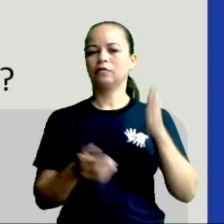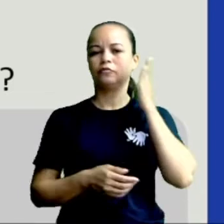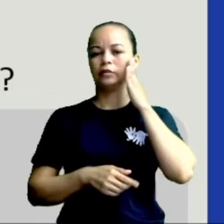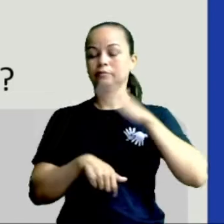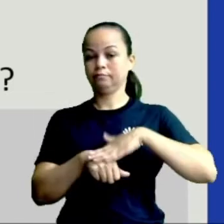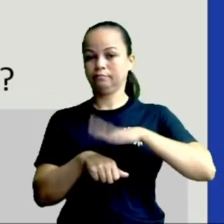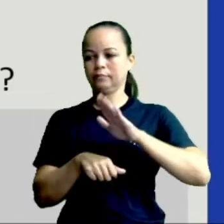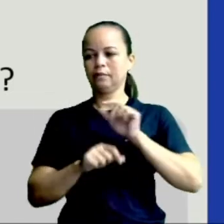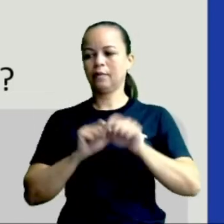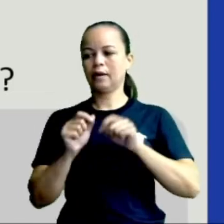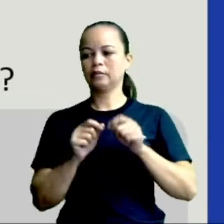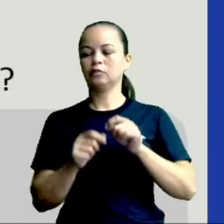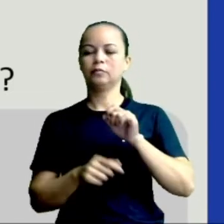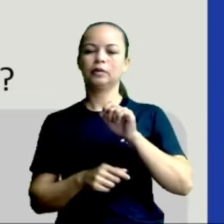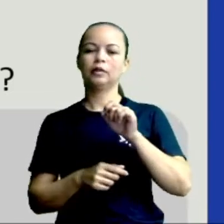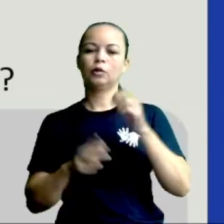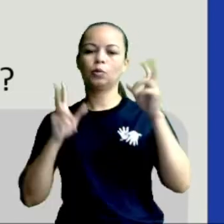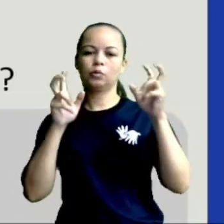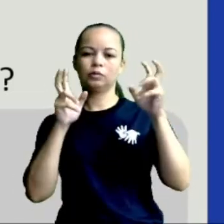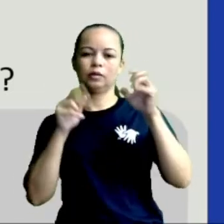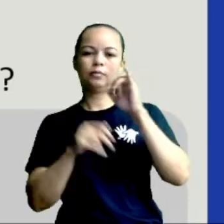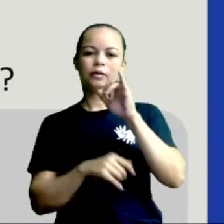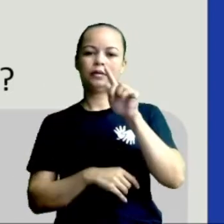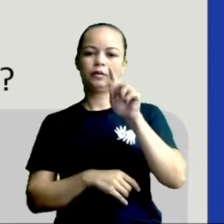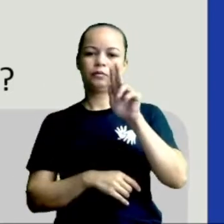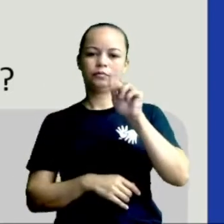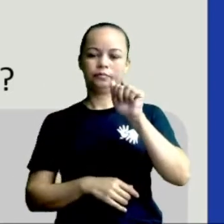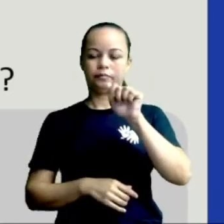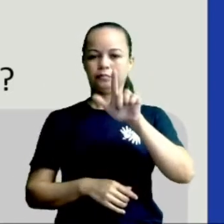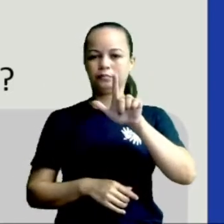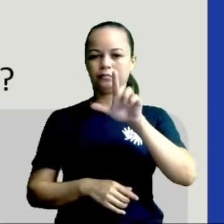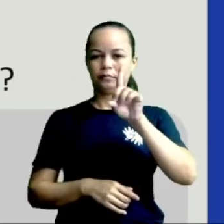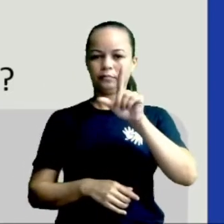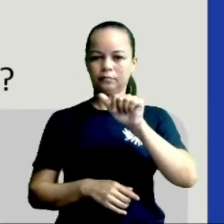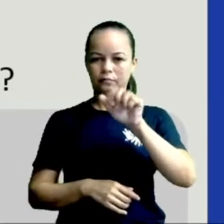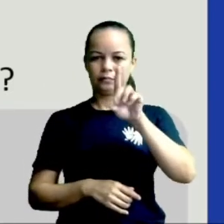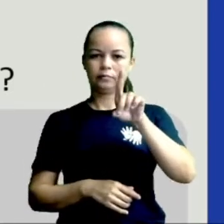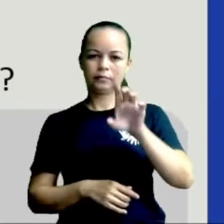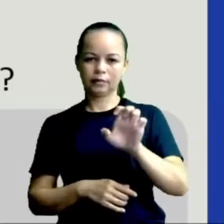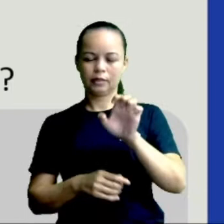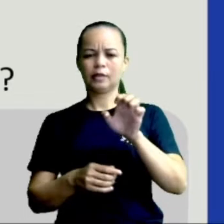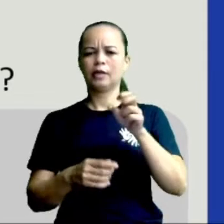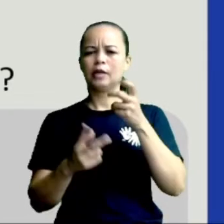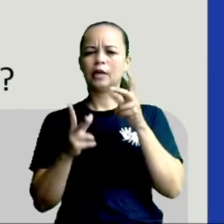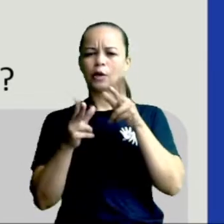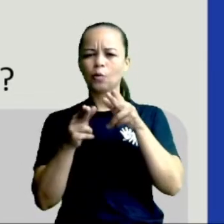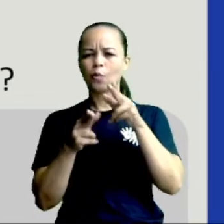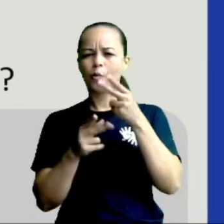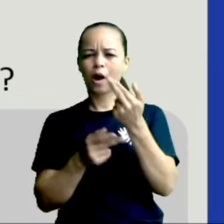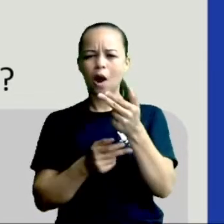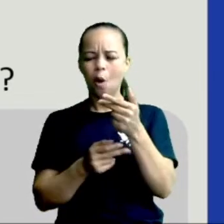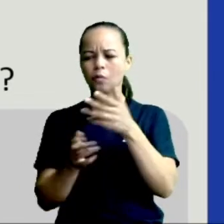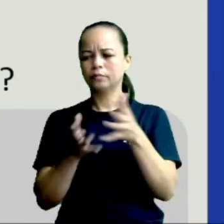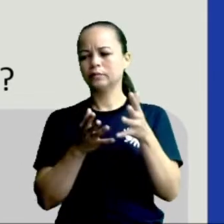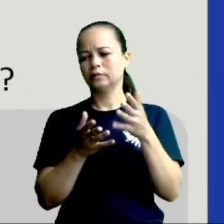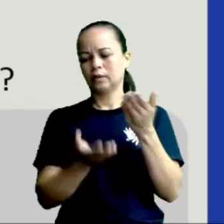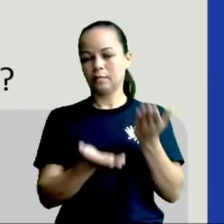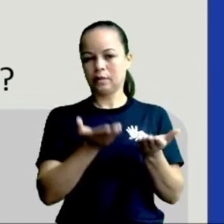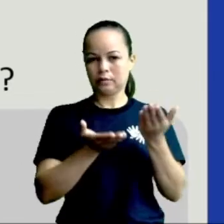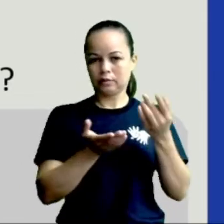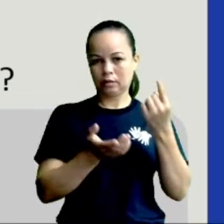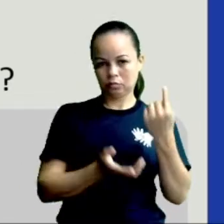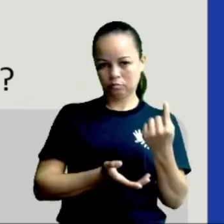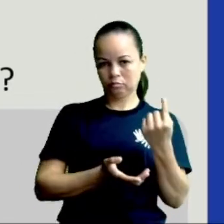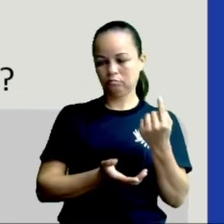pouquinho mais sobre o tema a igualdade e vamos observar as balanças aí que aparecem na imagem a balança a um